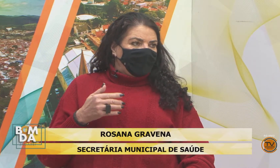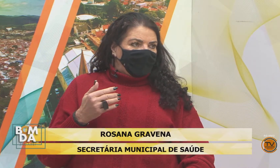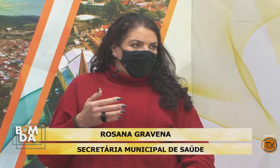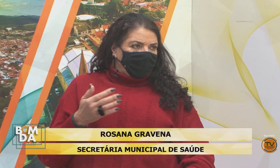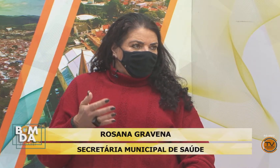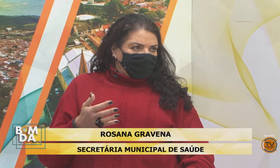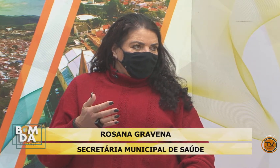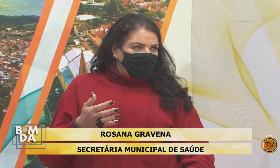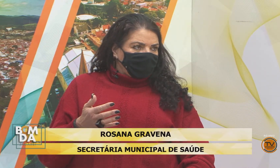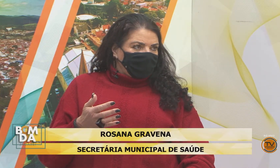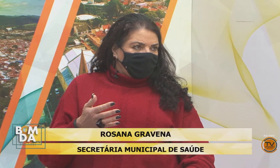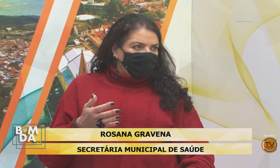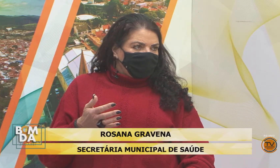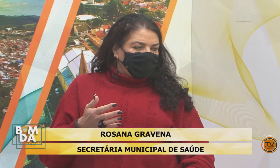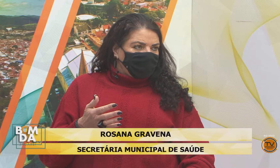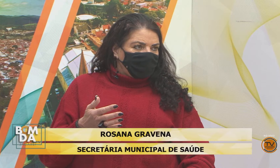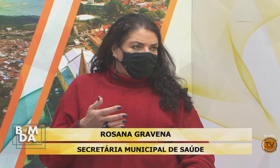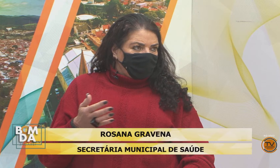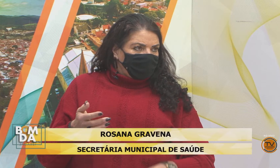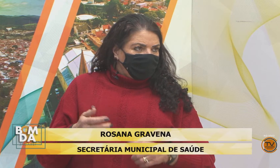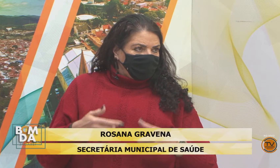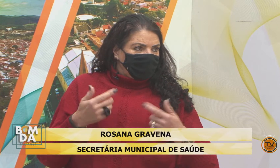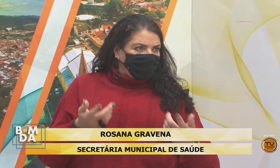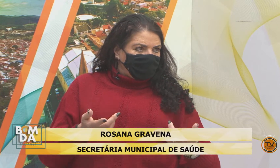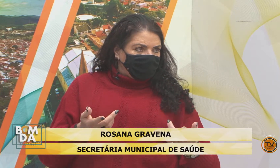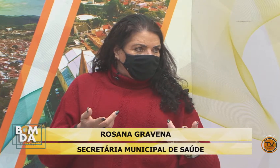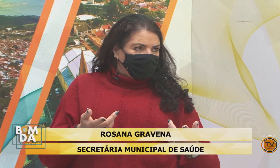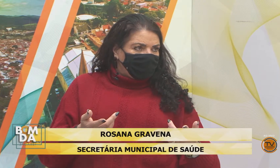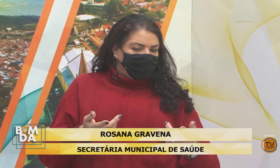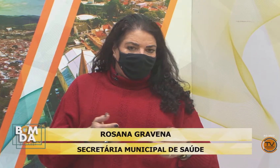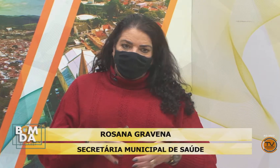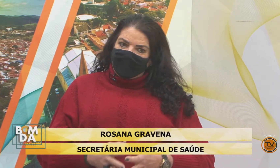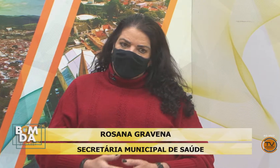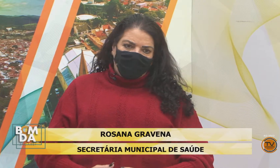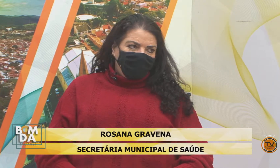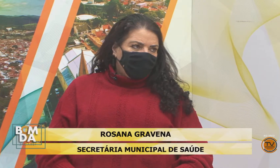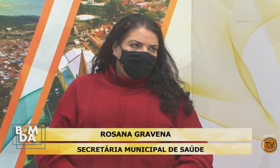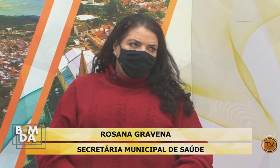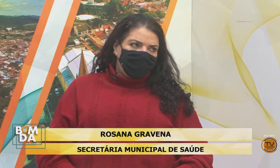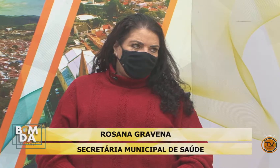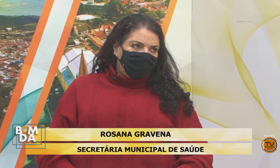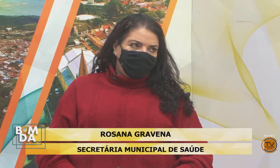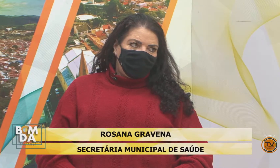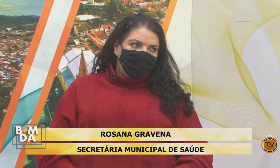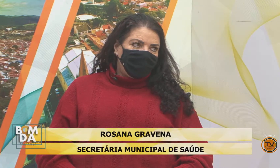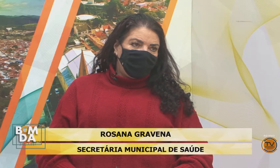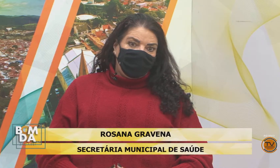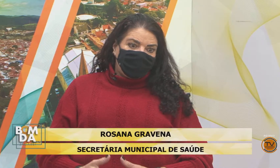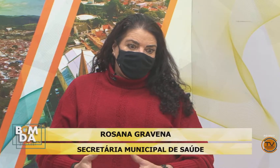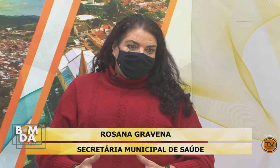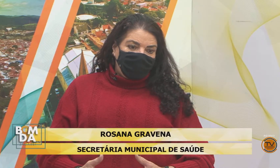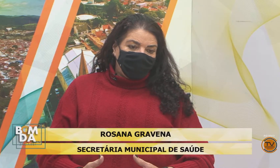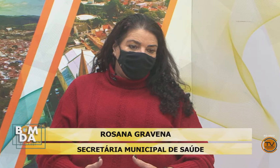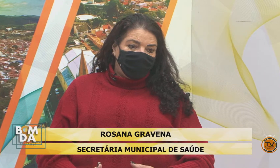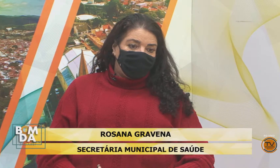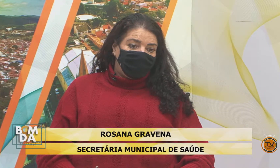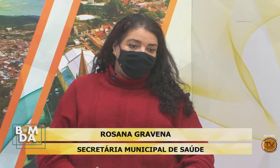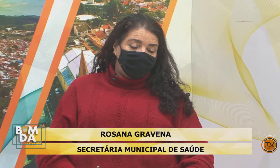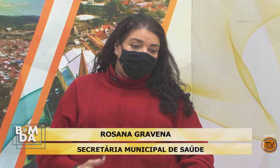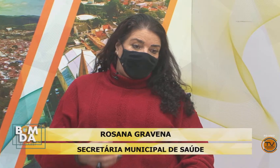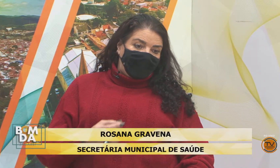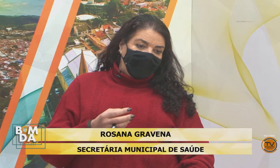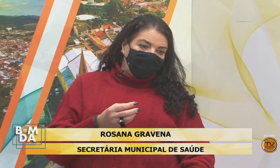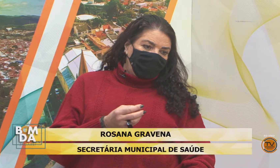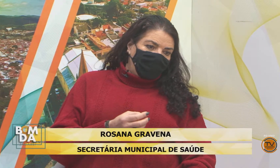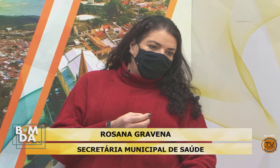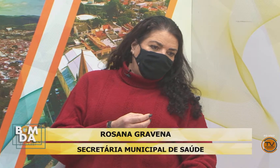assim aumenta o risco de transmissão de um para outro e de levar para casa. Então, ótimo que nós fizemos isso. A gente queria fazer mais coisas, mas